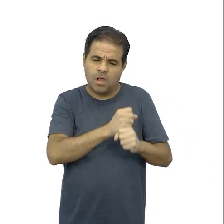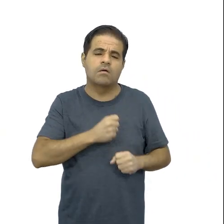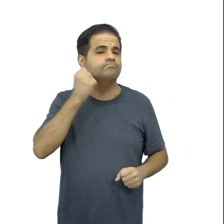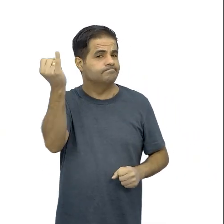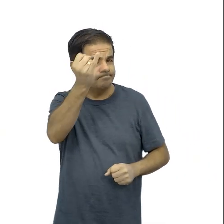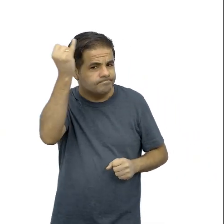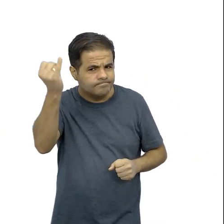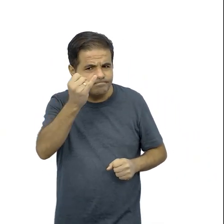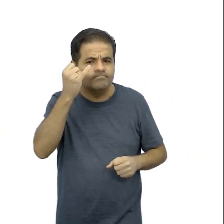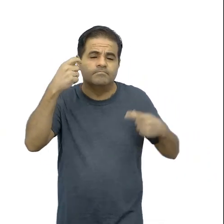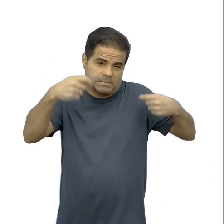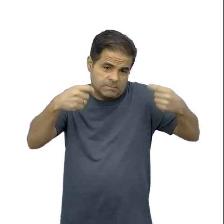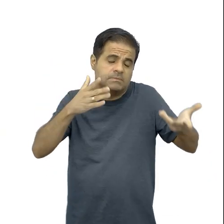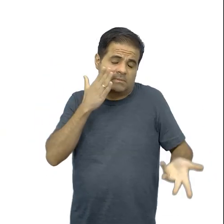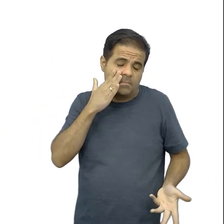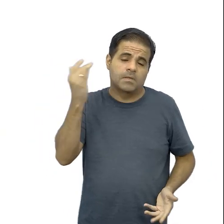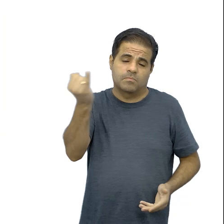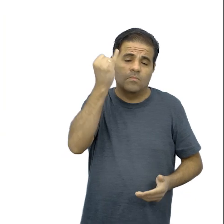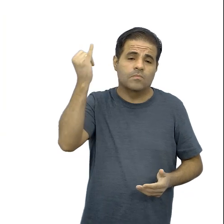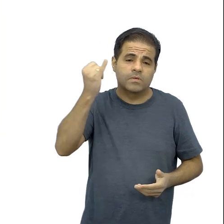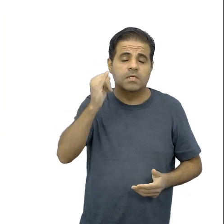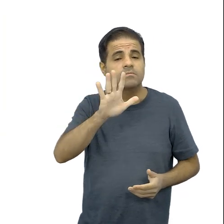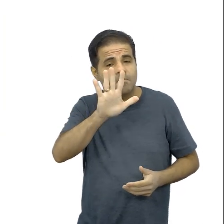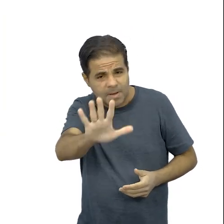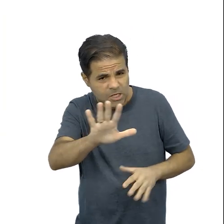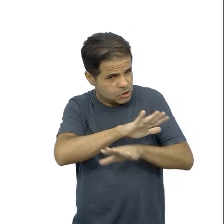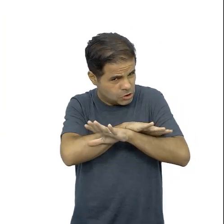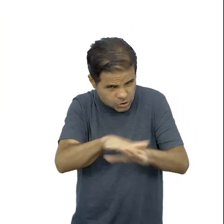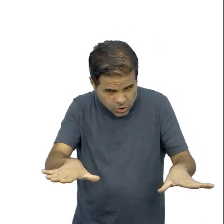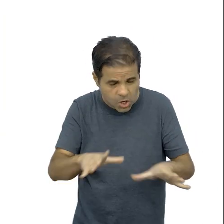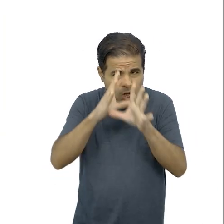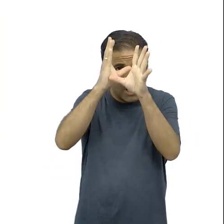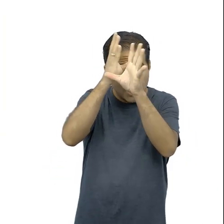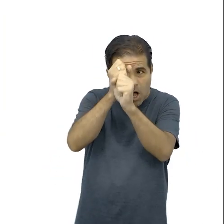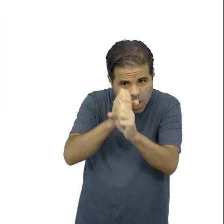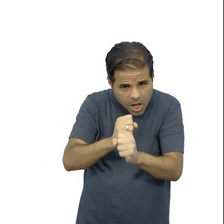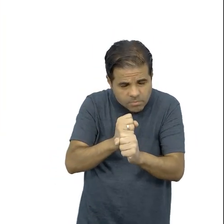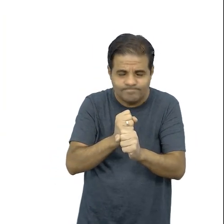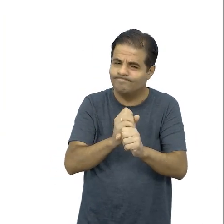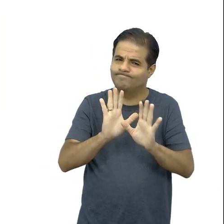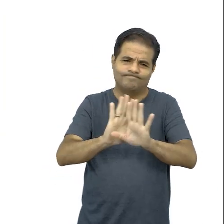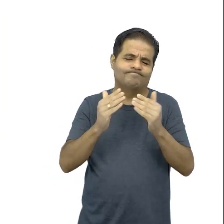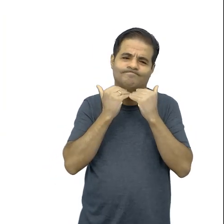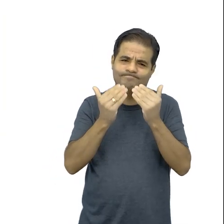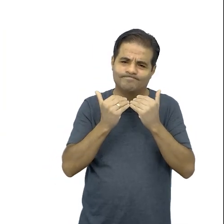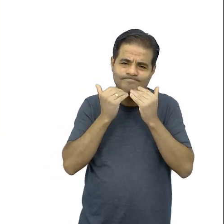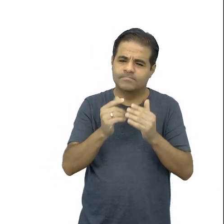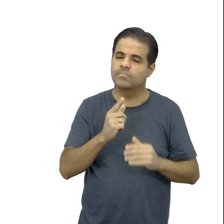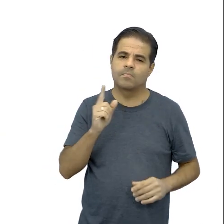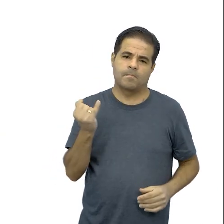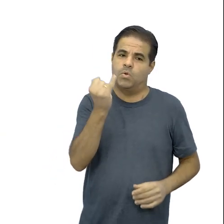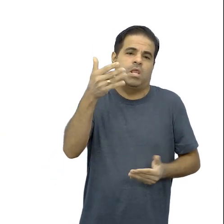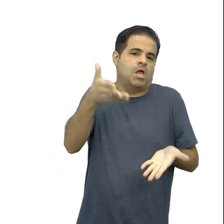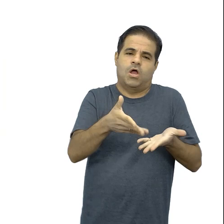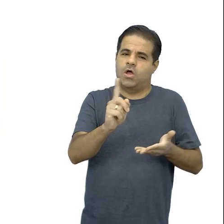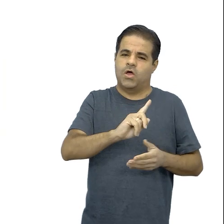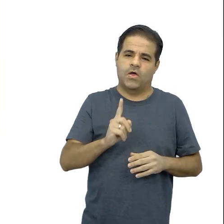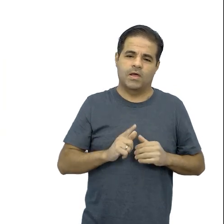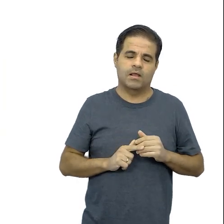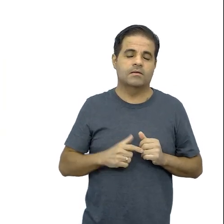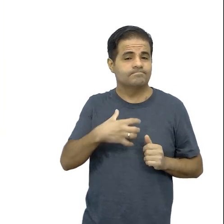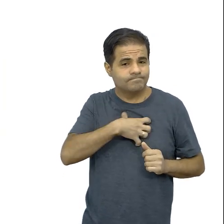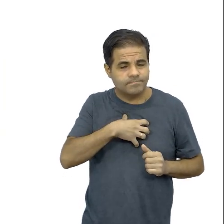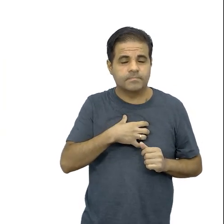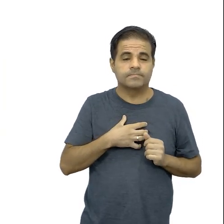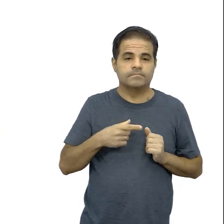é essencial, é fundamental, mas somente os cálculos talvez não seja o mais importante por agora. De modo